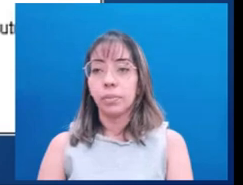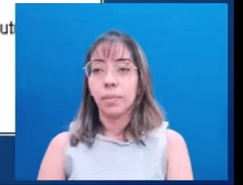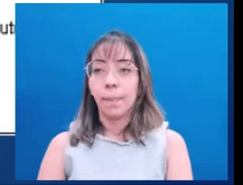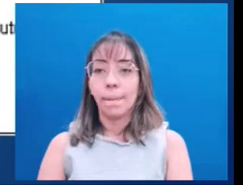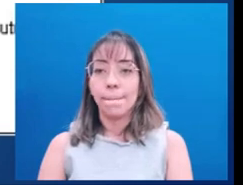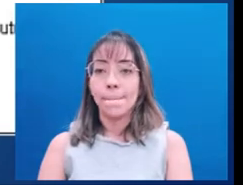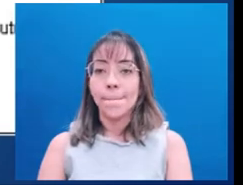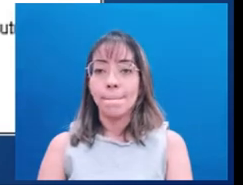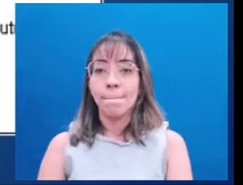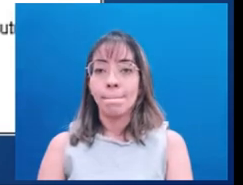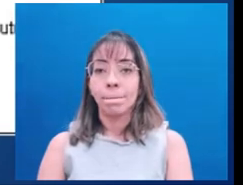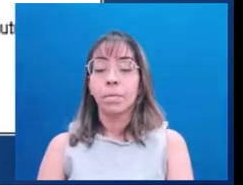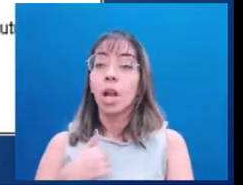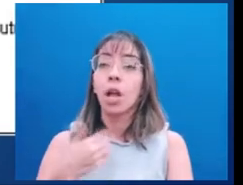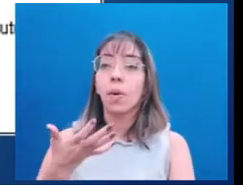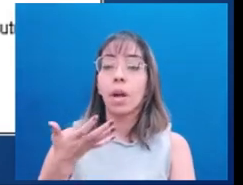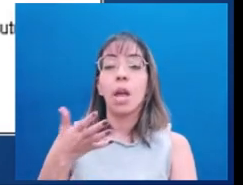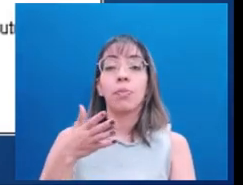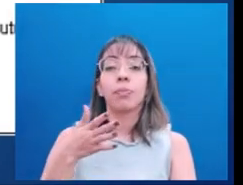mesmo. Tá?